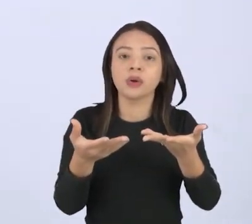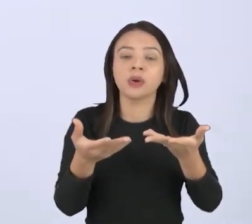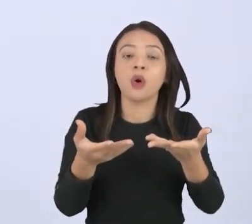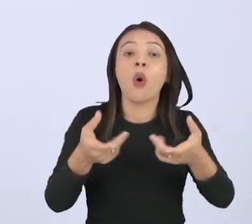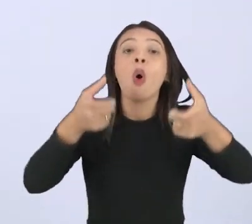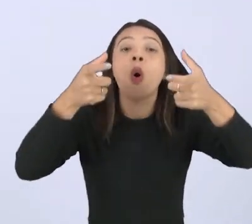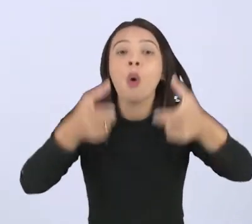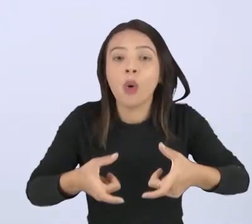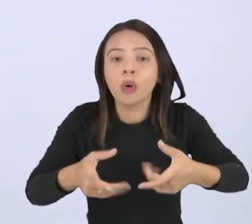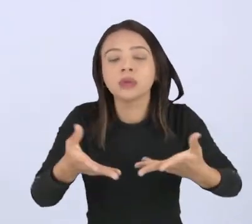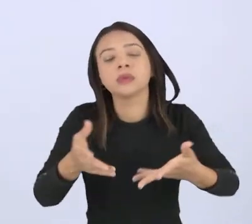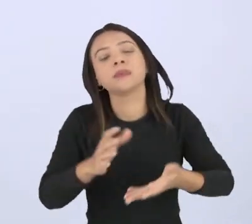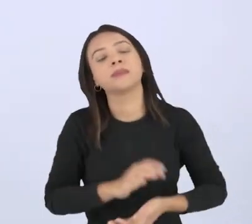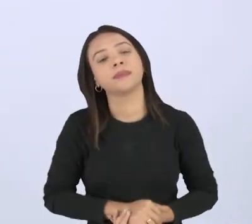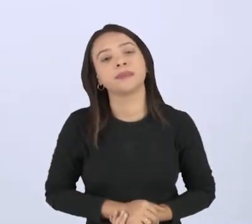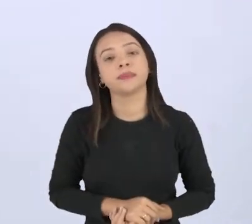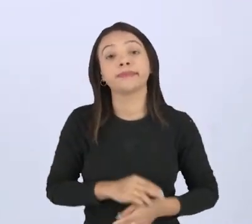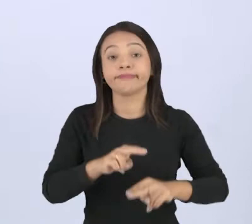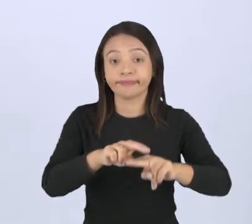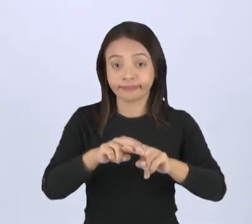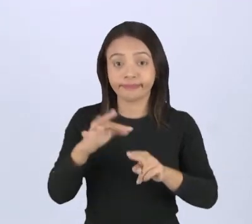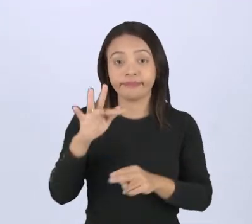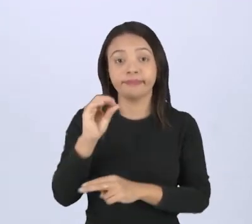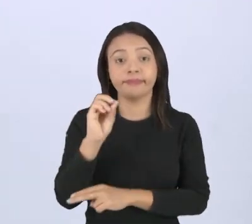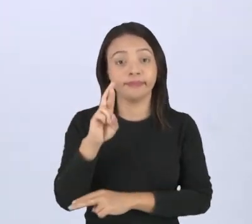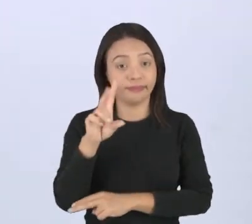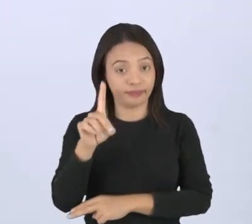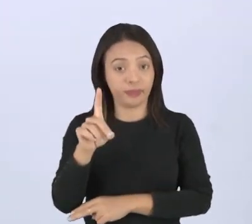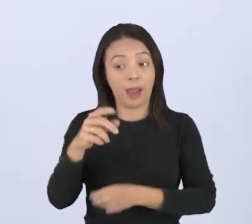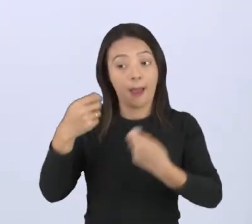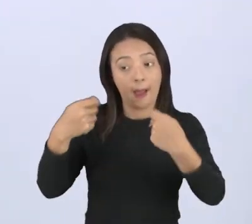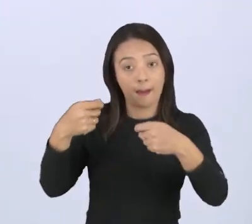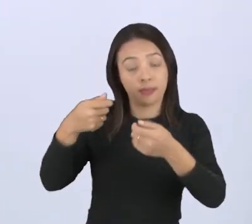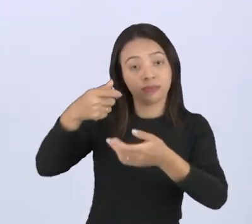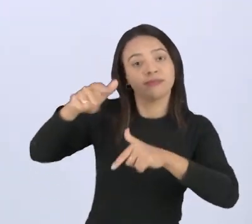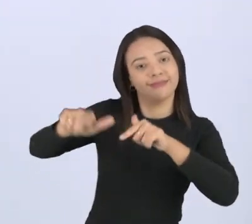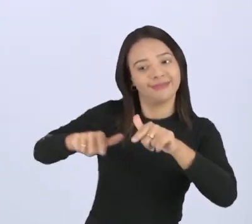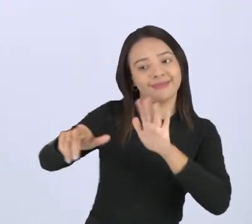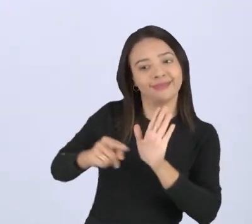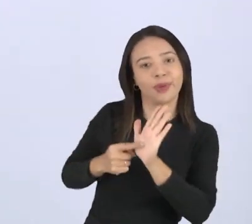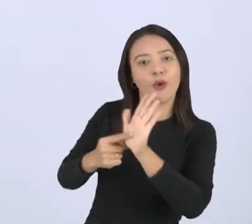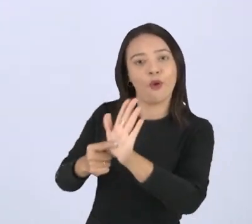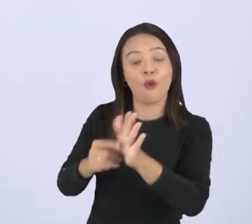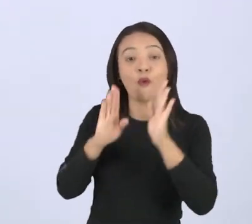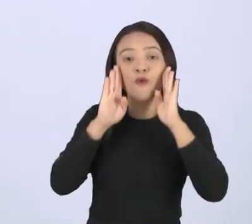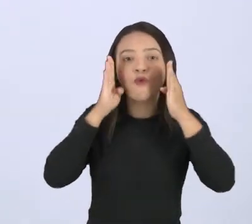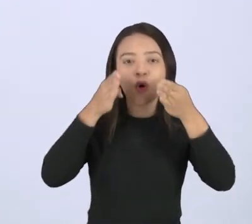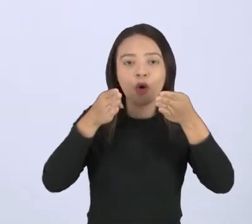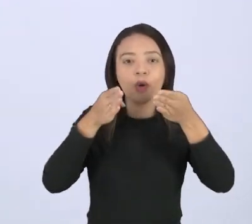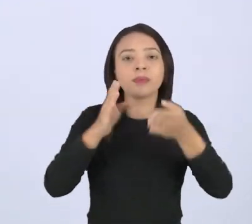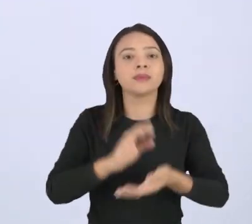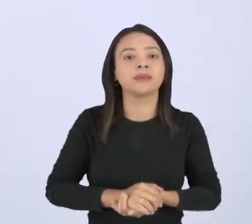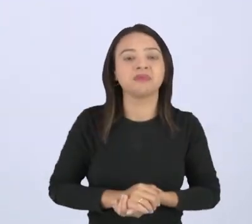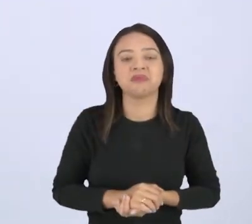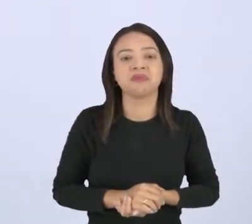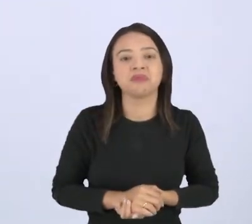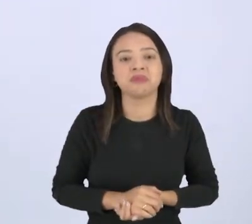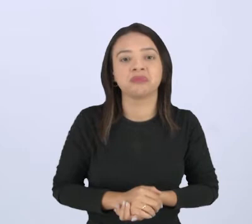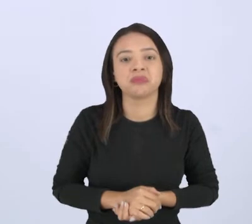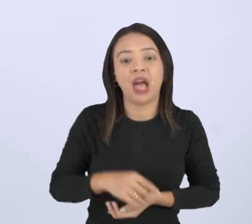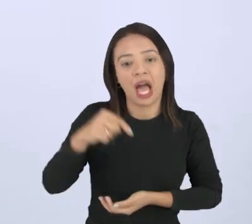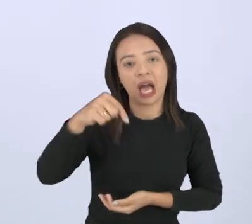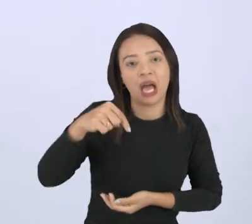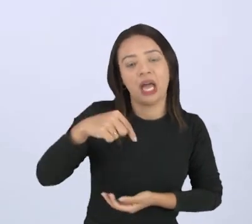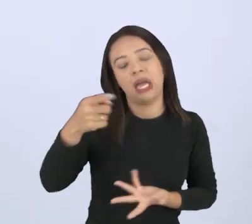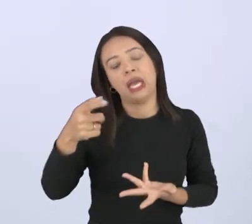nesse tipo de linha que ela vai começar a fabricar os seus produtos. Então para ela não interessa mais esses carros